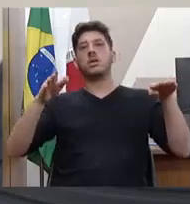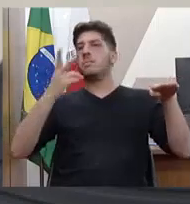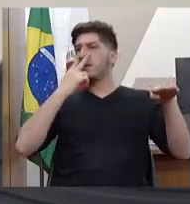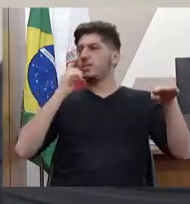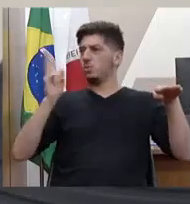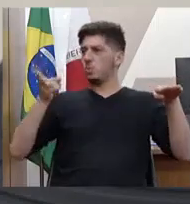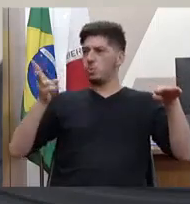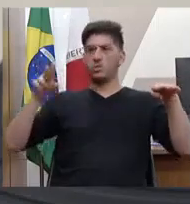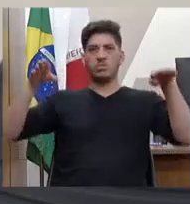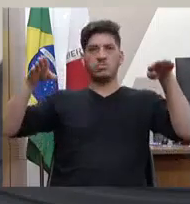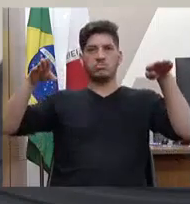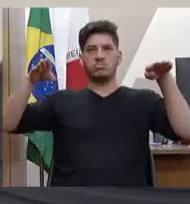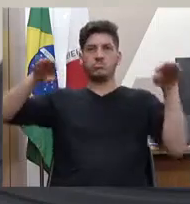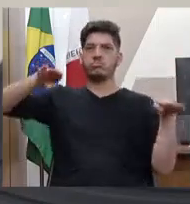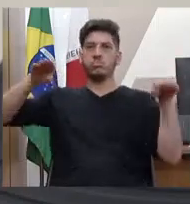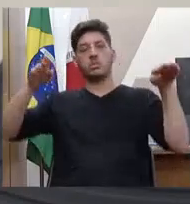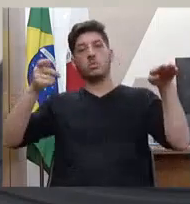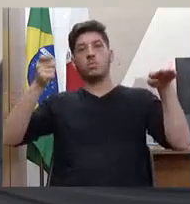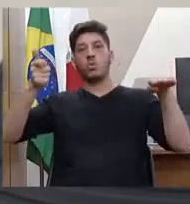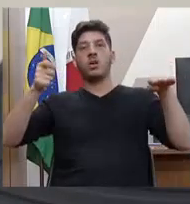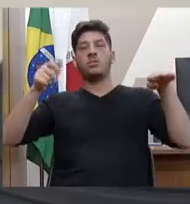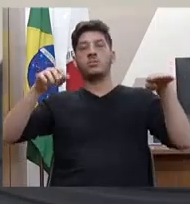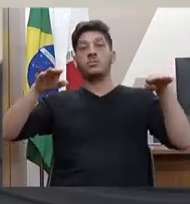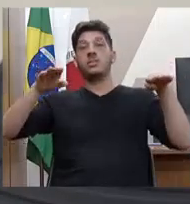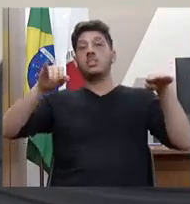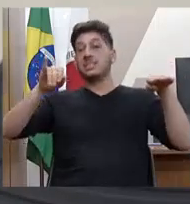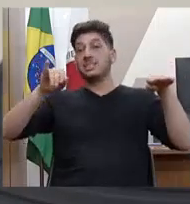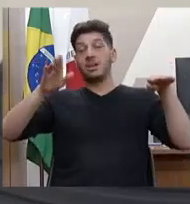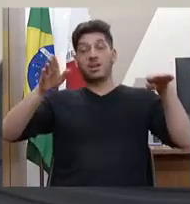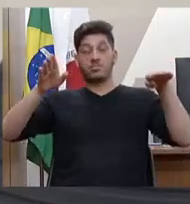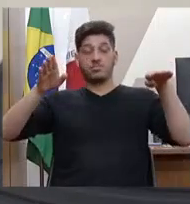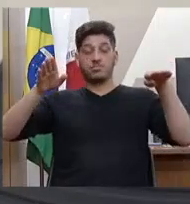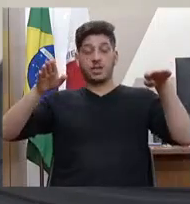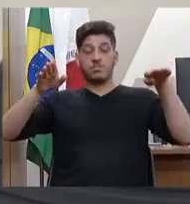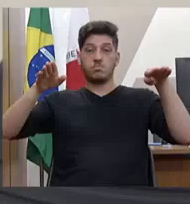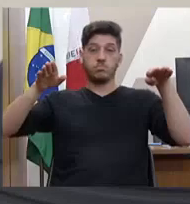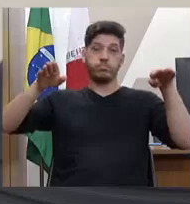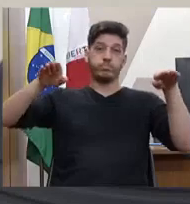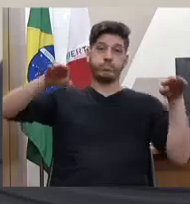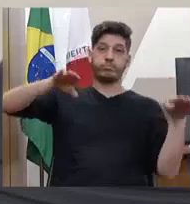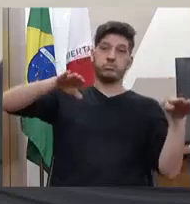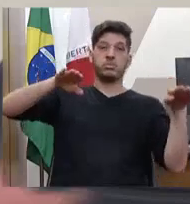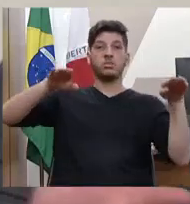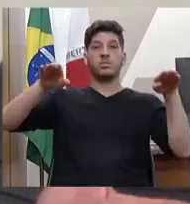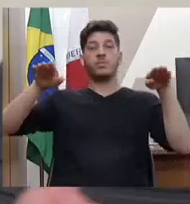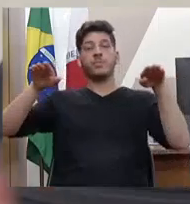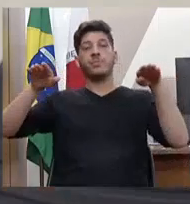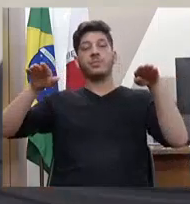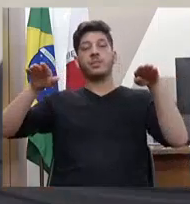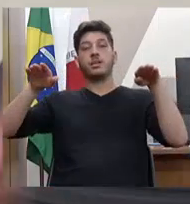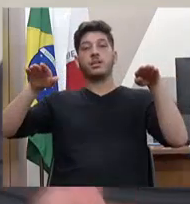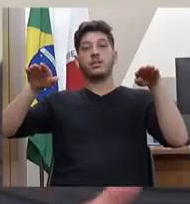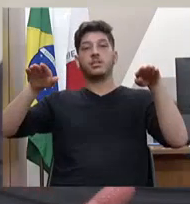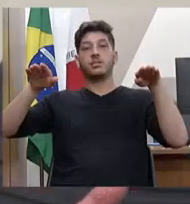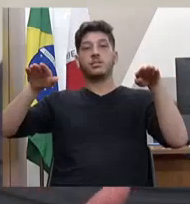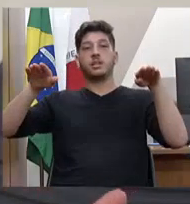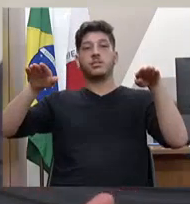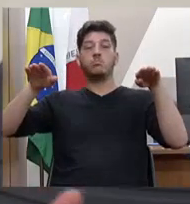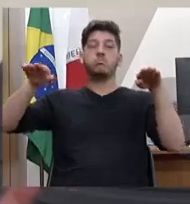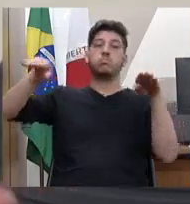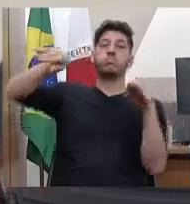né para se desprender eu desprendimento dele Ao Cair lá na cava na nos